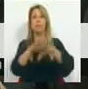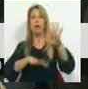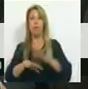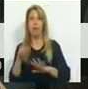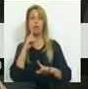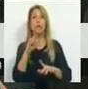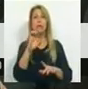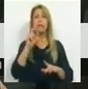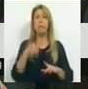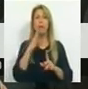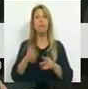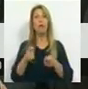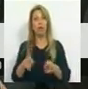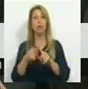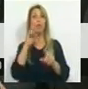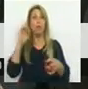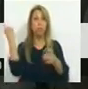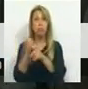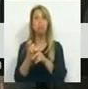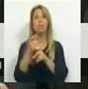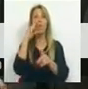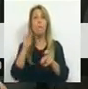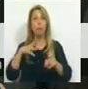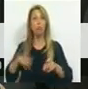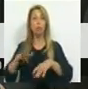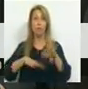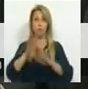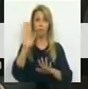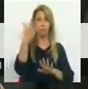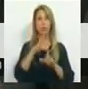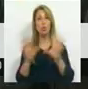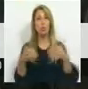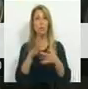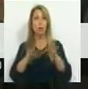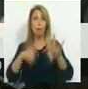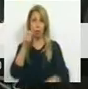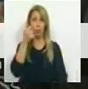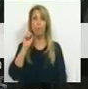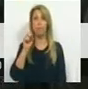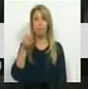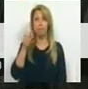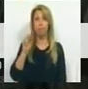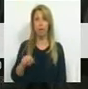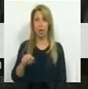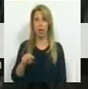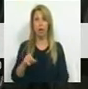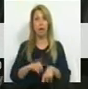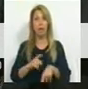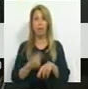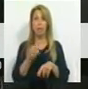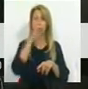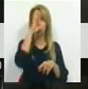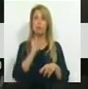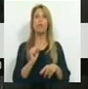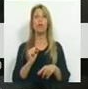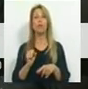uma auditoria forense que foi pedida pelo Banco de Portugal. Na primeira Comissão Parlamentar de Inquérito do BPN, ainda na legislatura